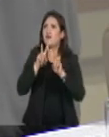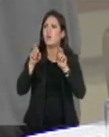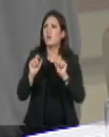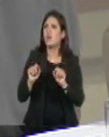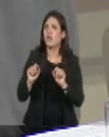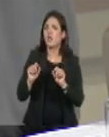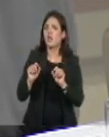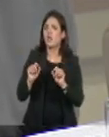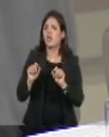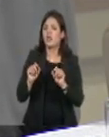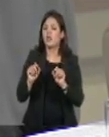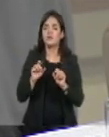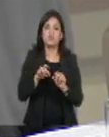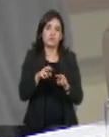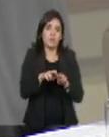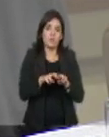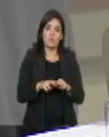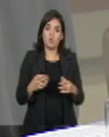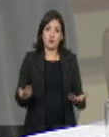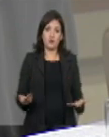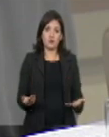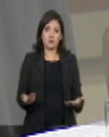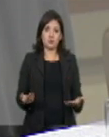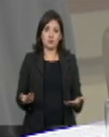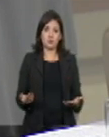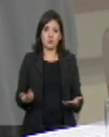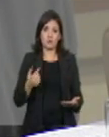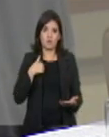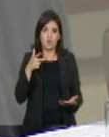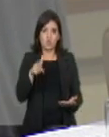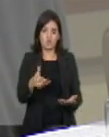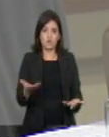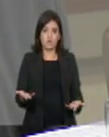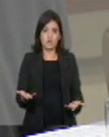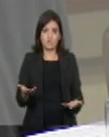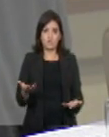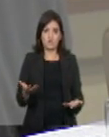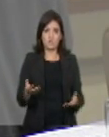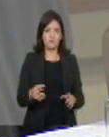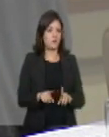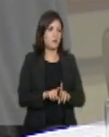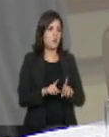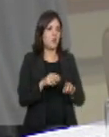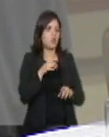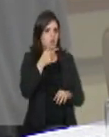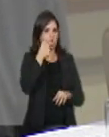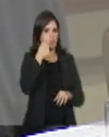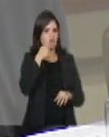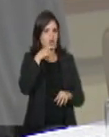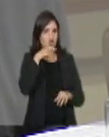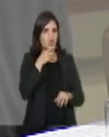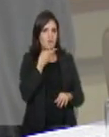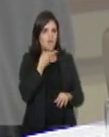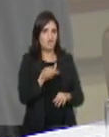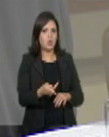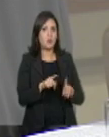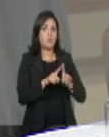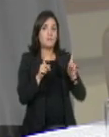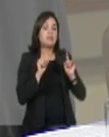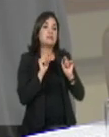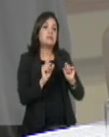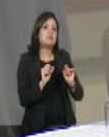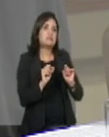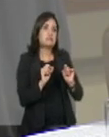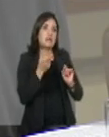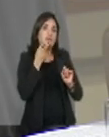voto. Foi só por. Eu fiz essa. Mas eu. Quem nós concedeu temos... a parte foi o presidente, ministro Fux. Não, eu sei. É só os incomodados que se mudam